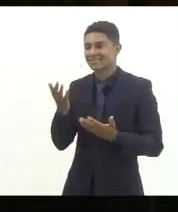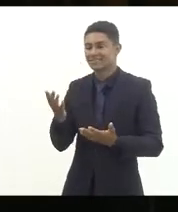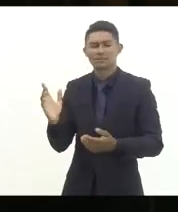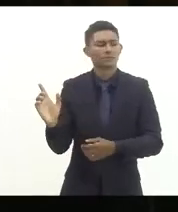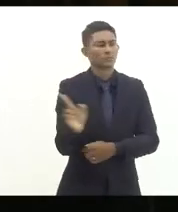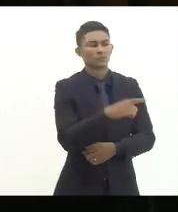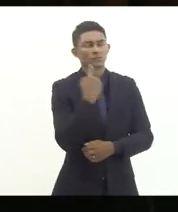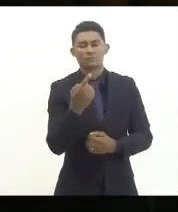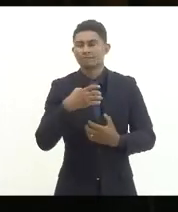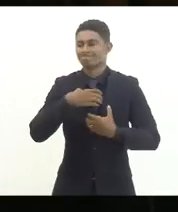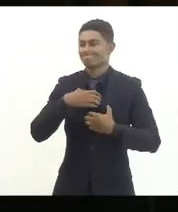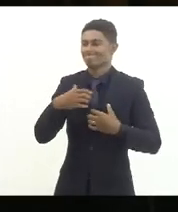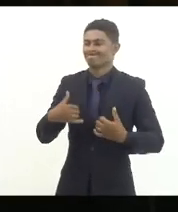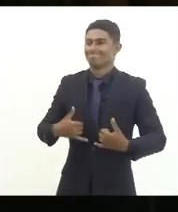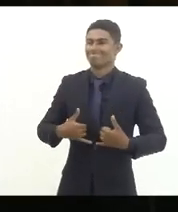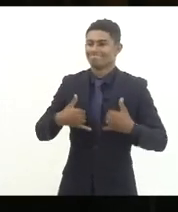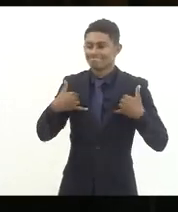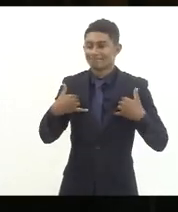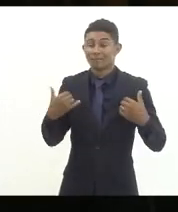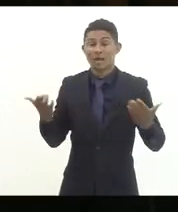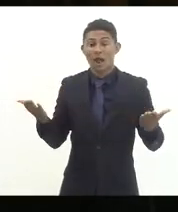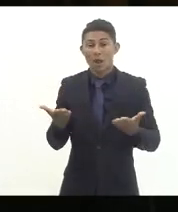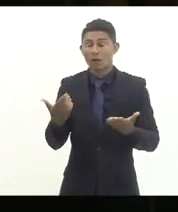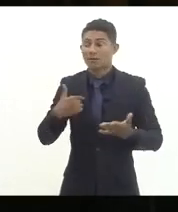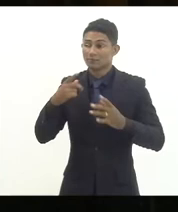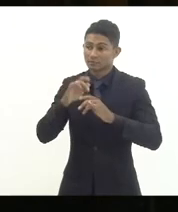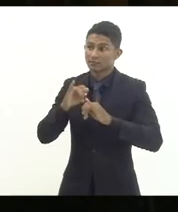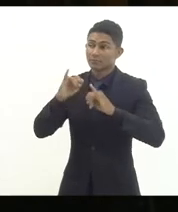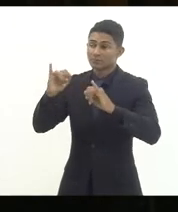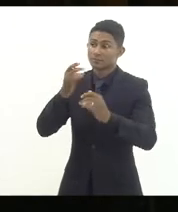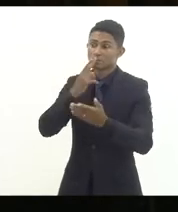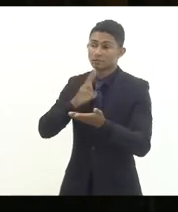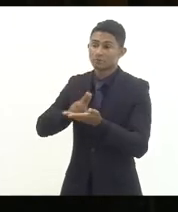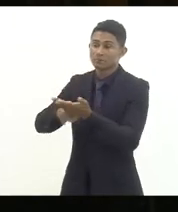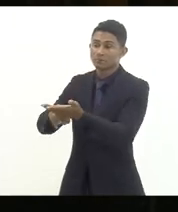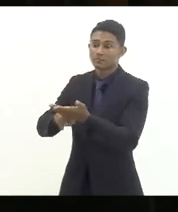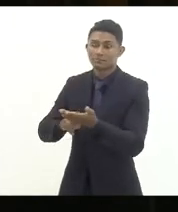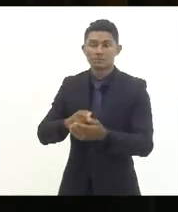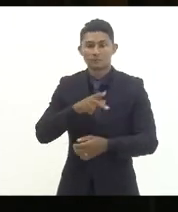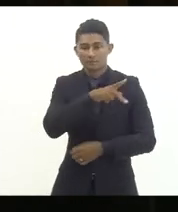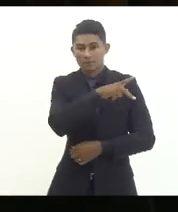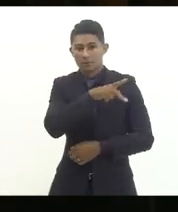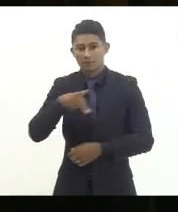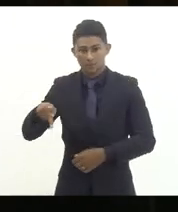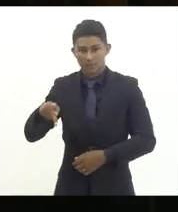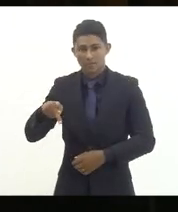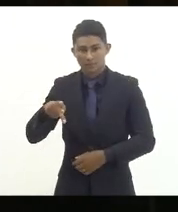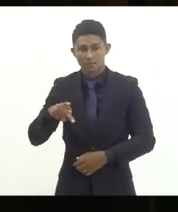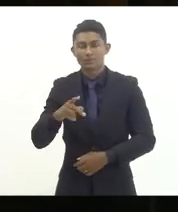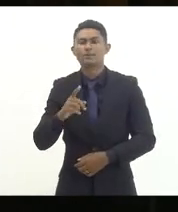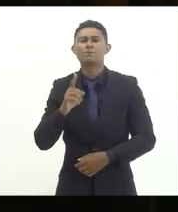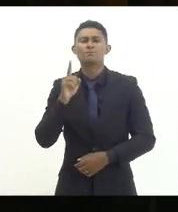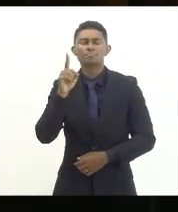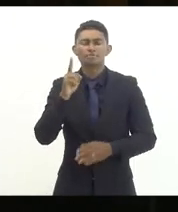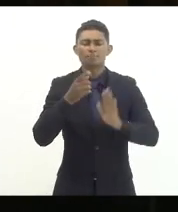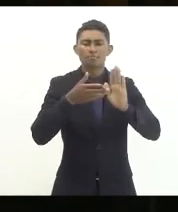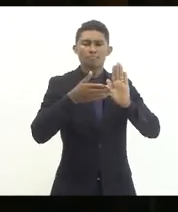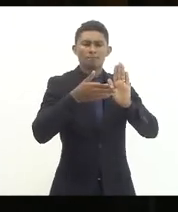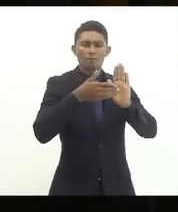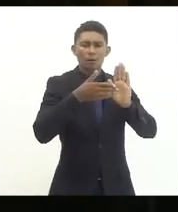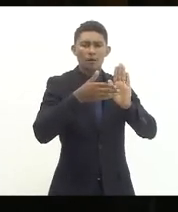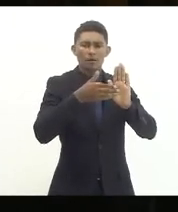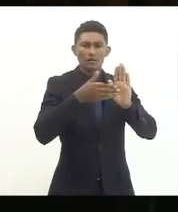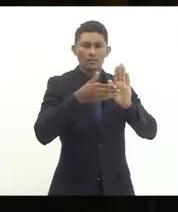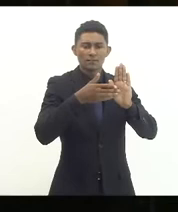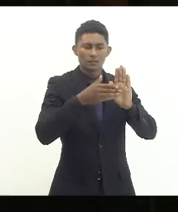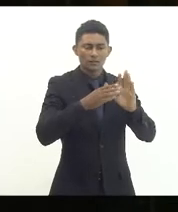satisfação, participo a Vossa Excelência que o Presidente da República, acolhendo proposta do